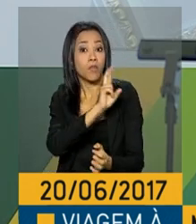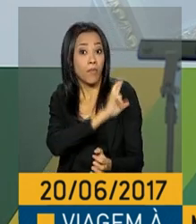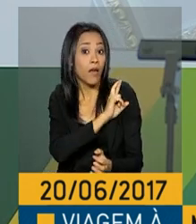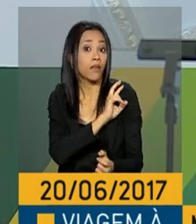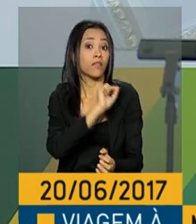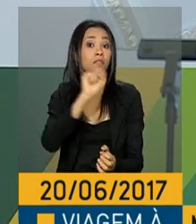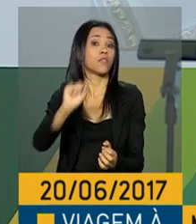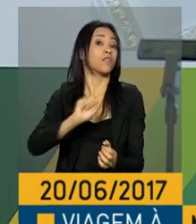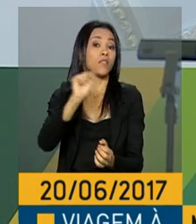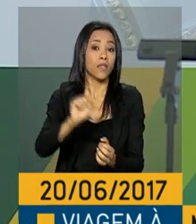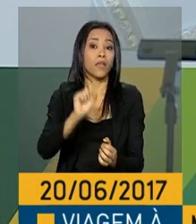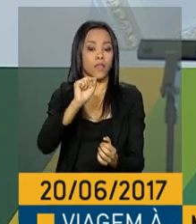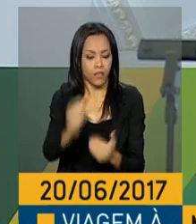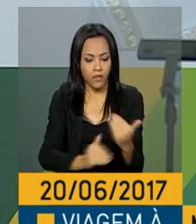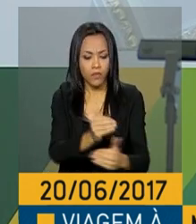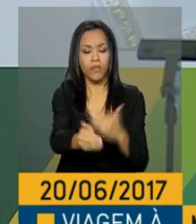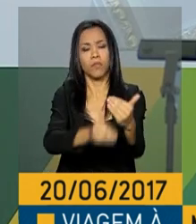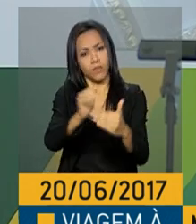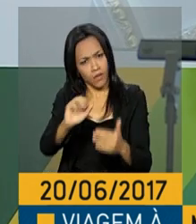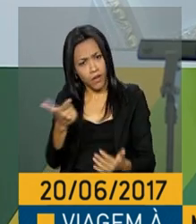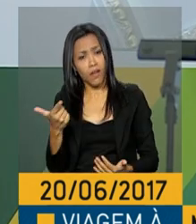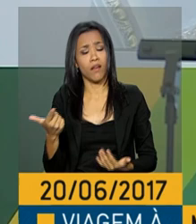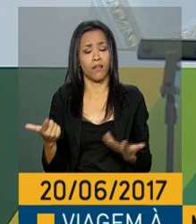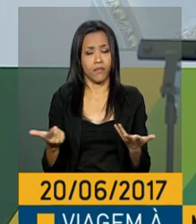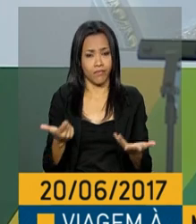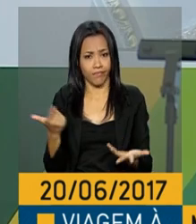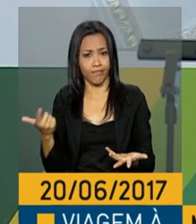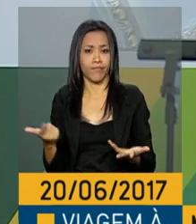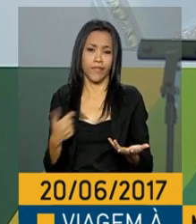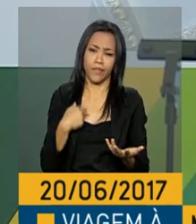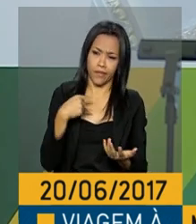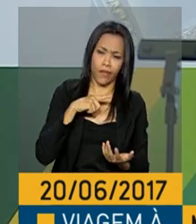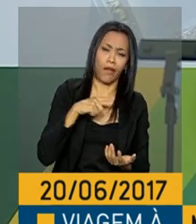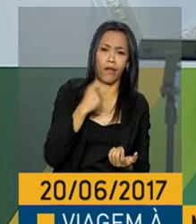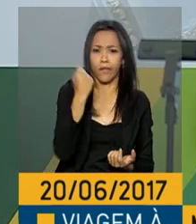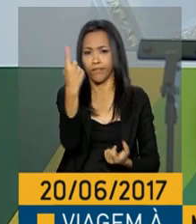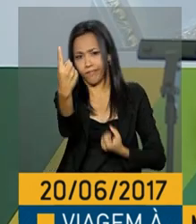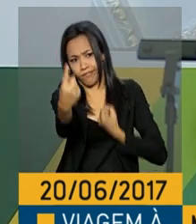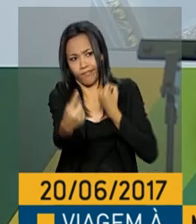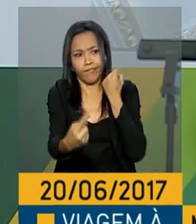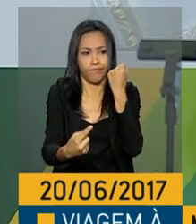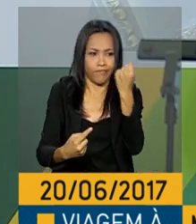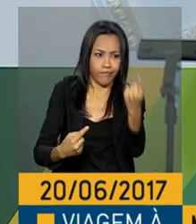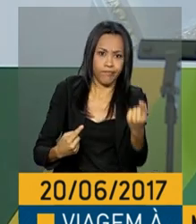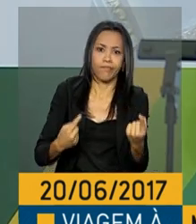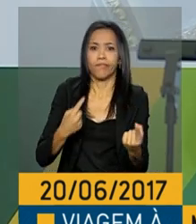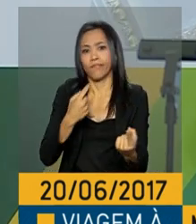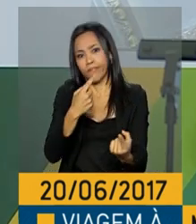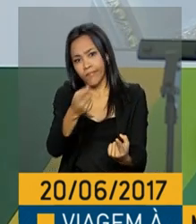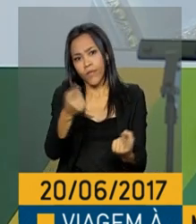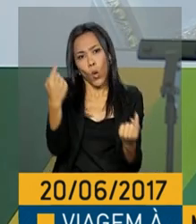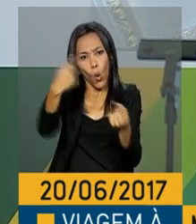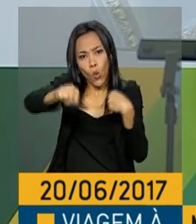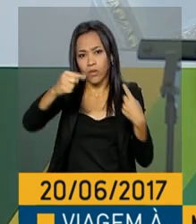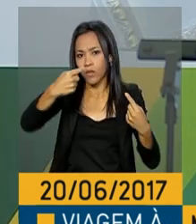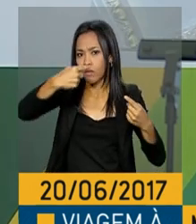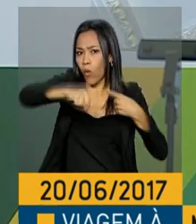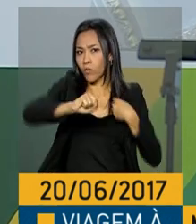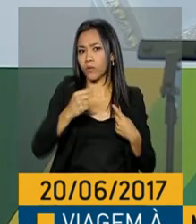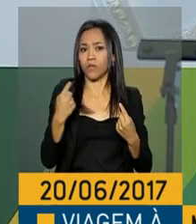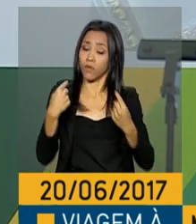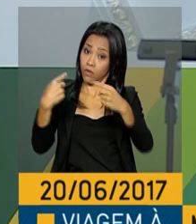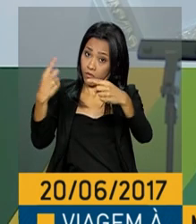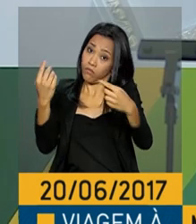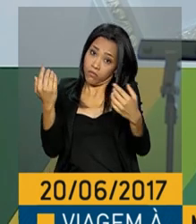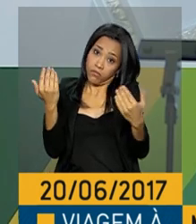e do crescimento. É claro que há lá uma outra observação, uma outra objeção, que é interessante,